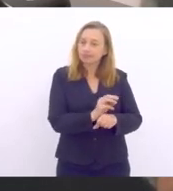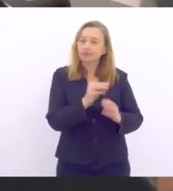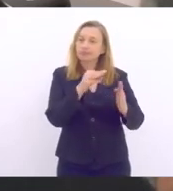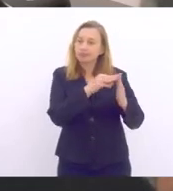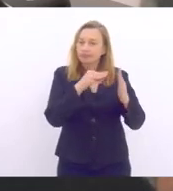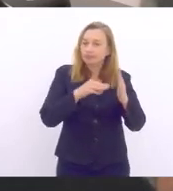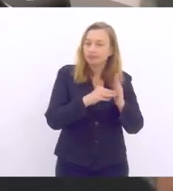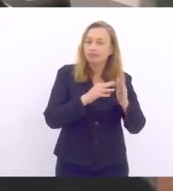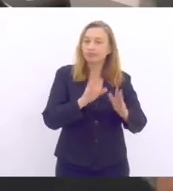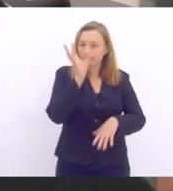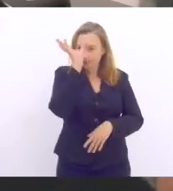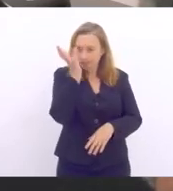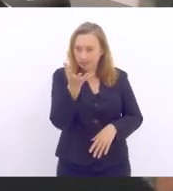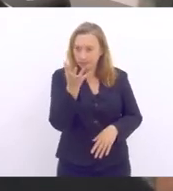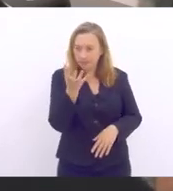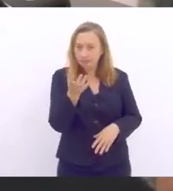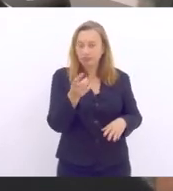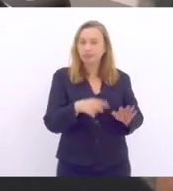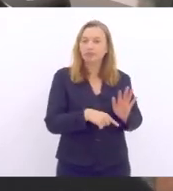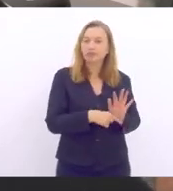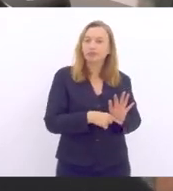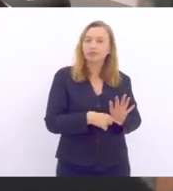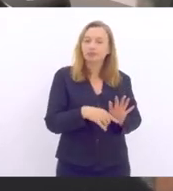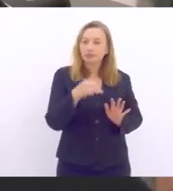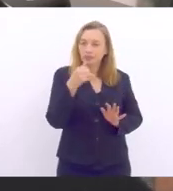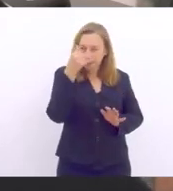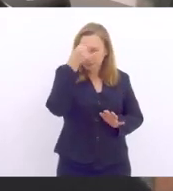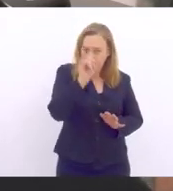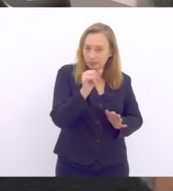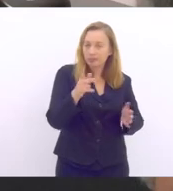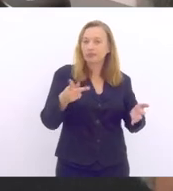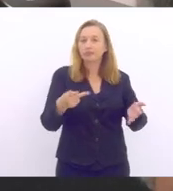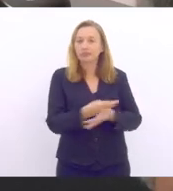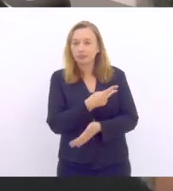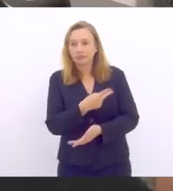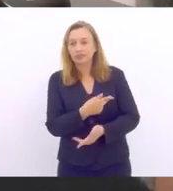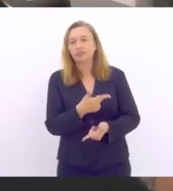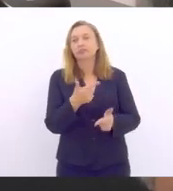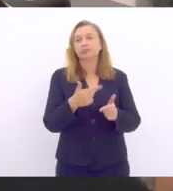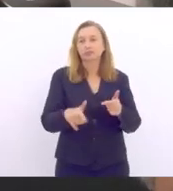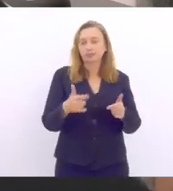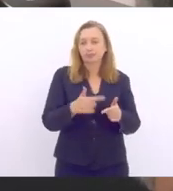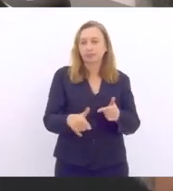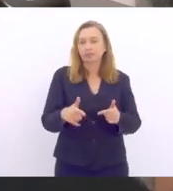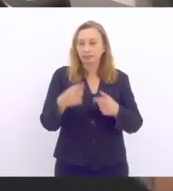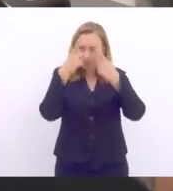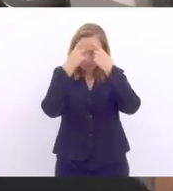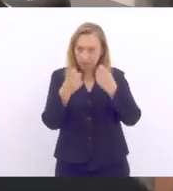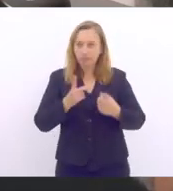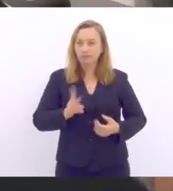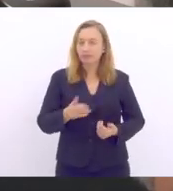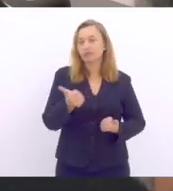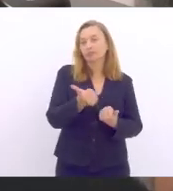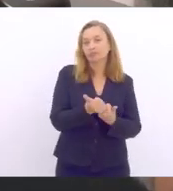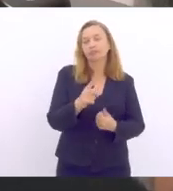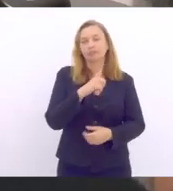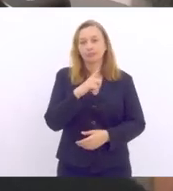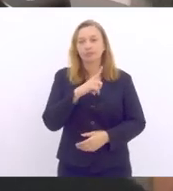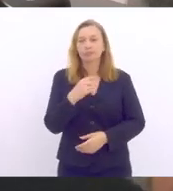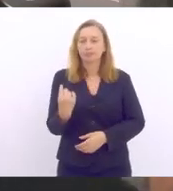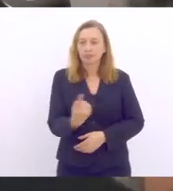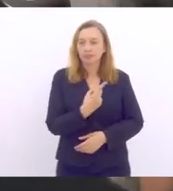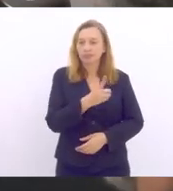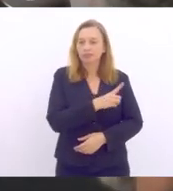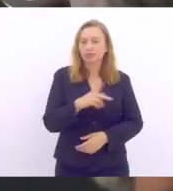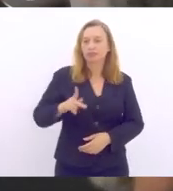de conflitos, e principalmente prevenindo que o problema aconteça, que a violência aconteça, vai ter sempre o apoio da Defensoria Pública. Por isso que eu falava